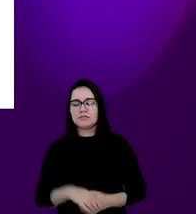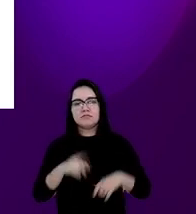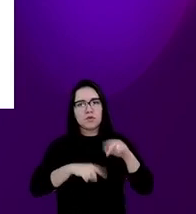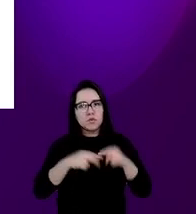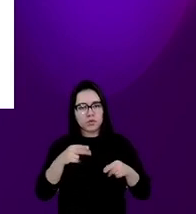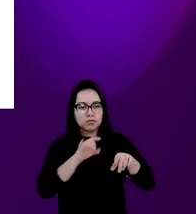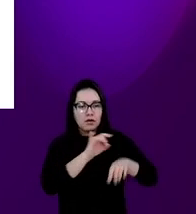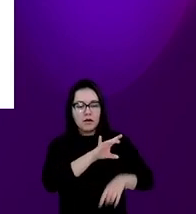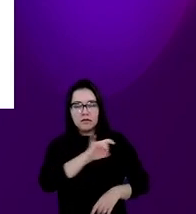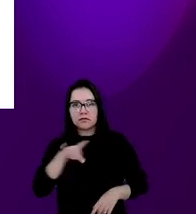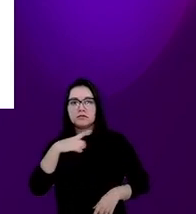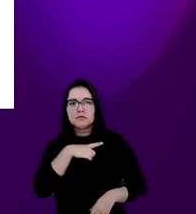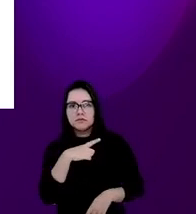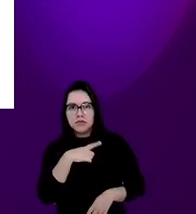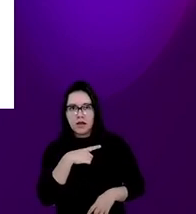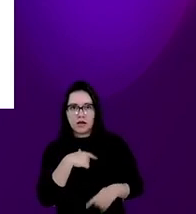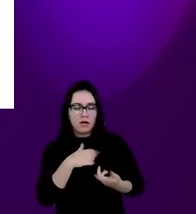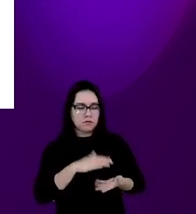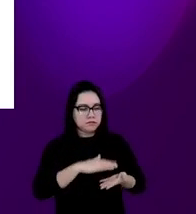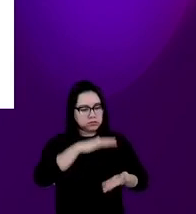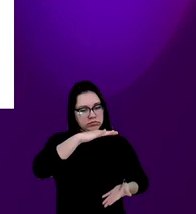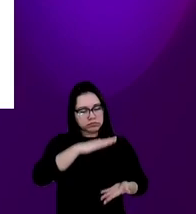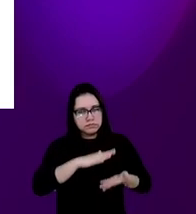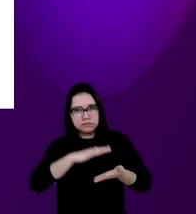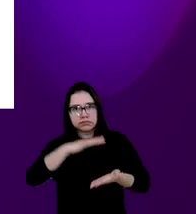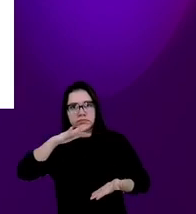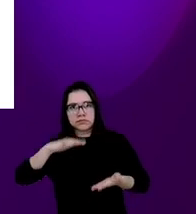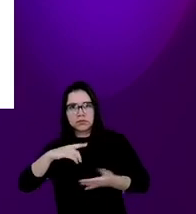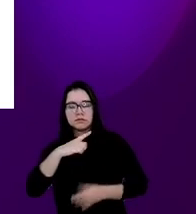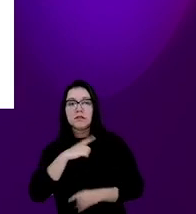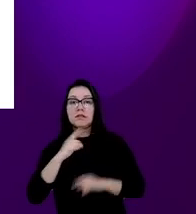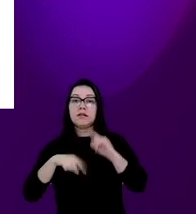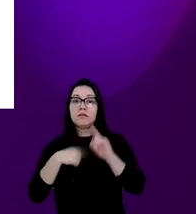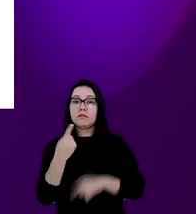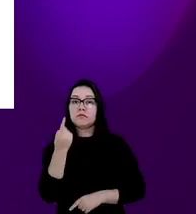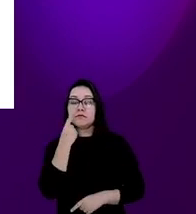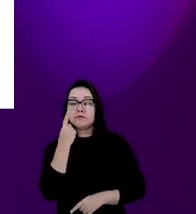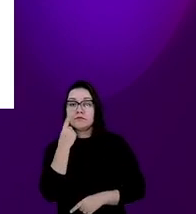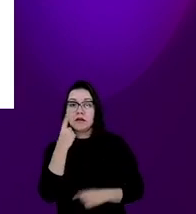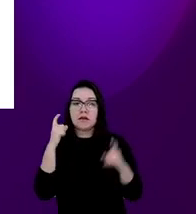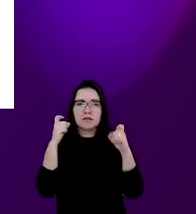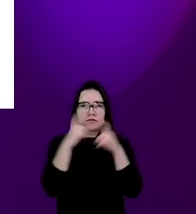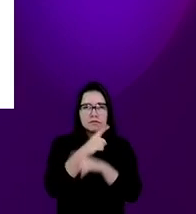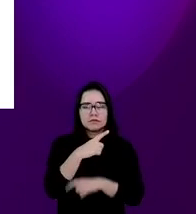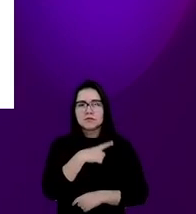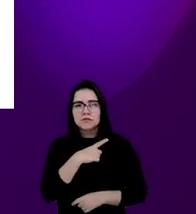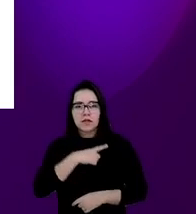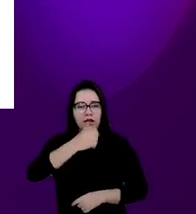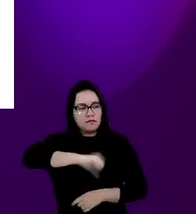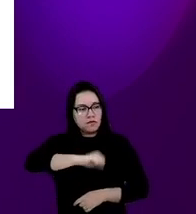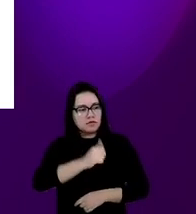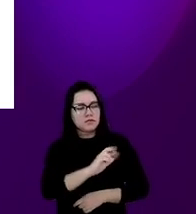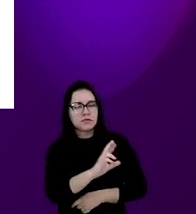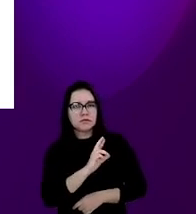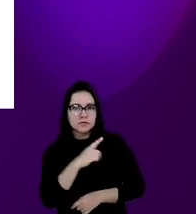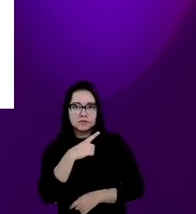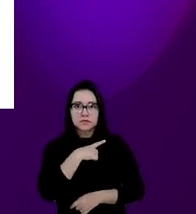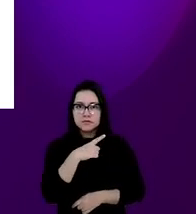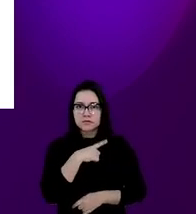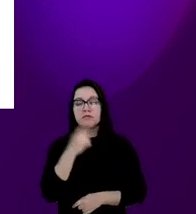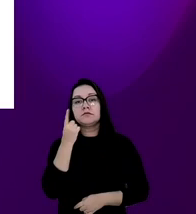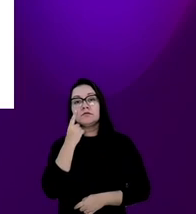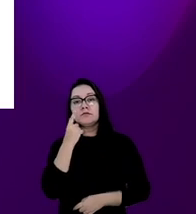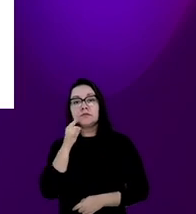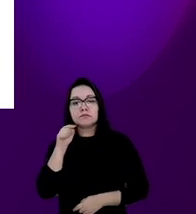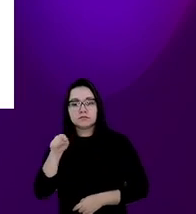uma determinada quantidade, e depois você segue para ver complicações e avaliação de resposta, e esse aqui,